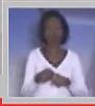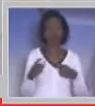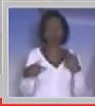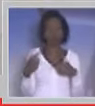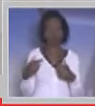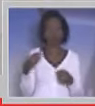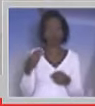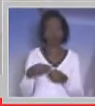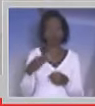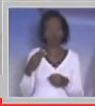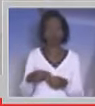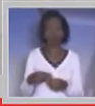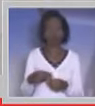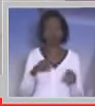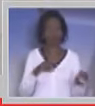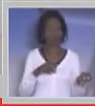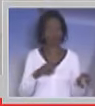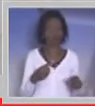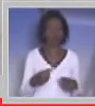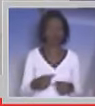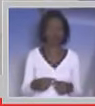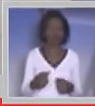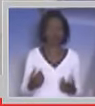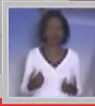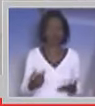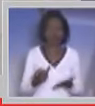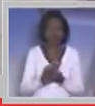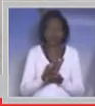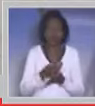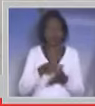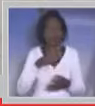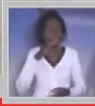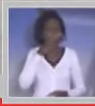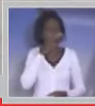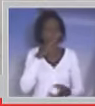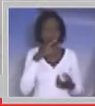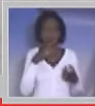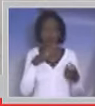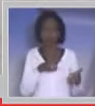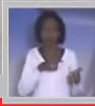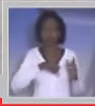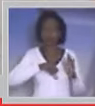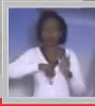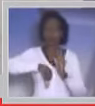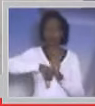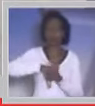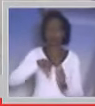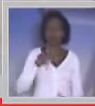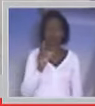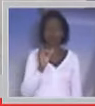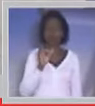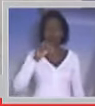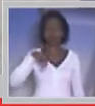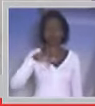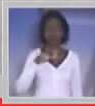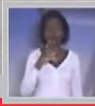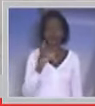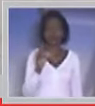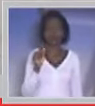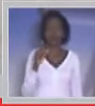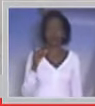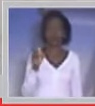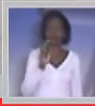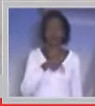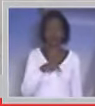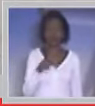PA o Municipal de Ensino porque são criminal atentado não só a dignidade desse professores e